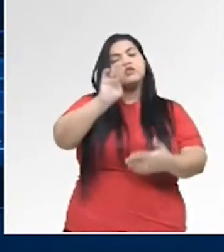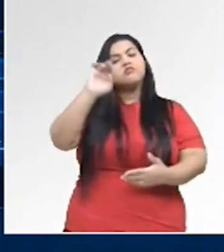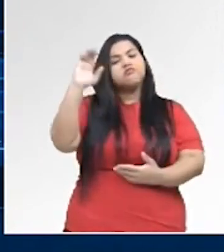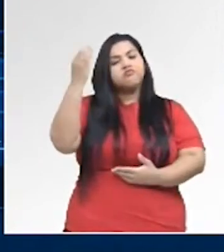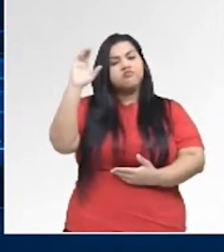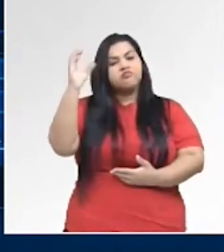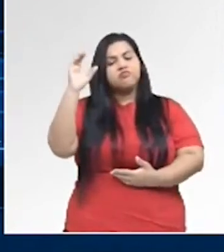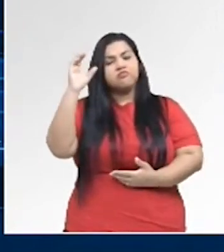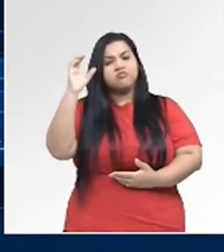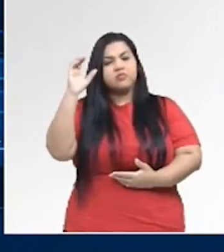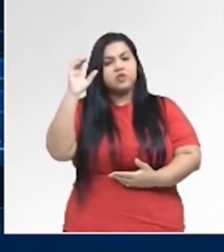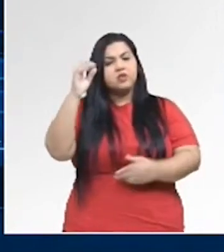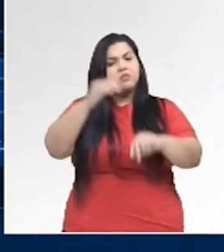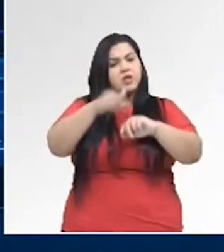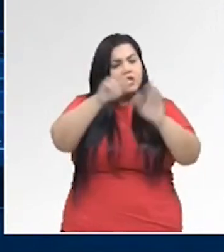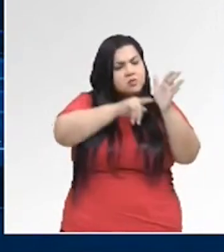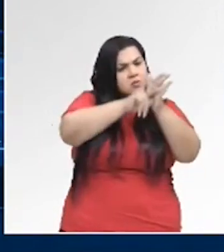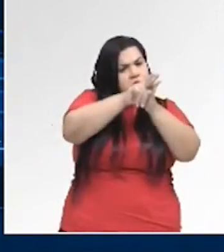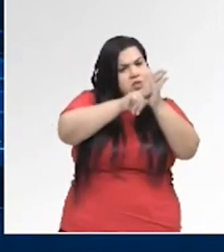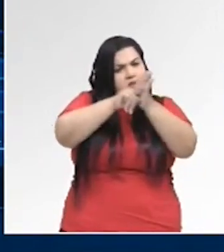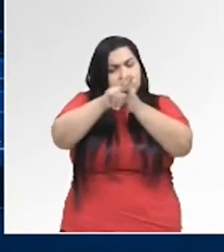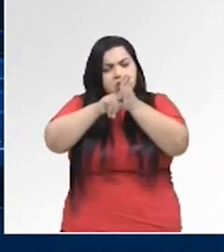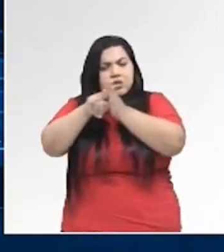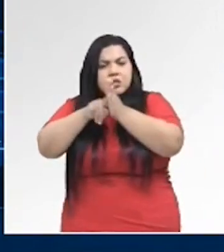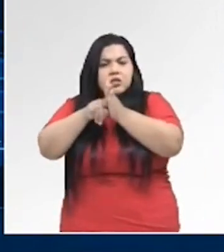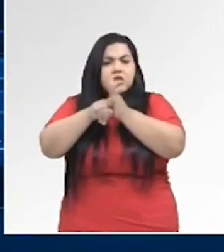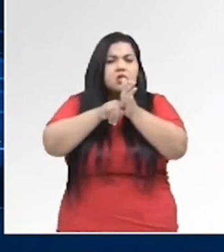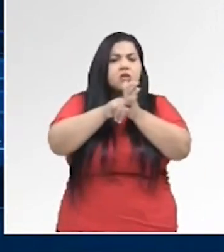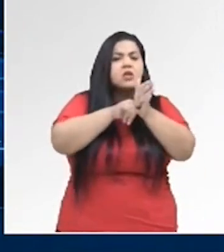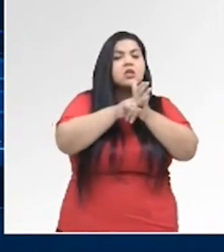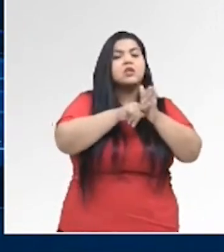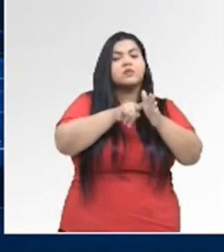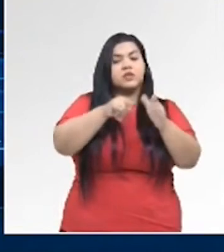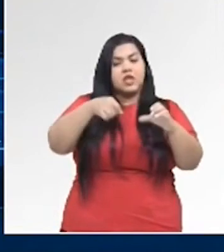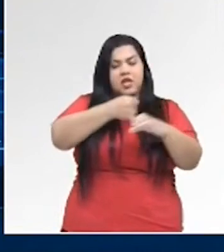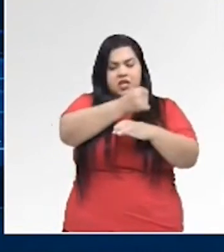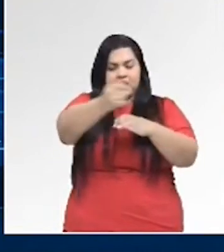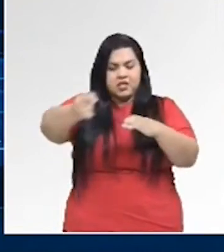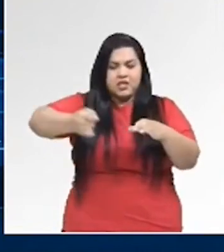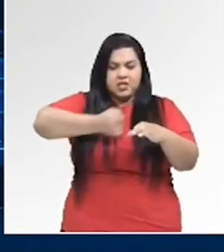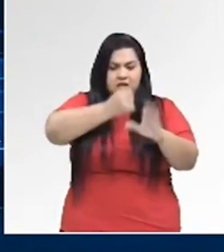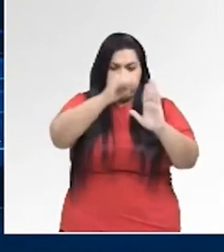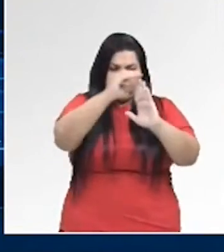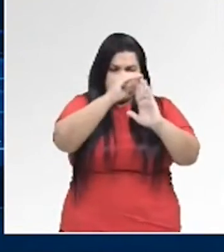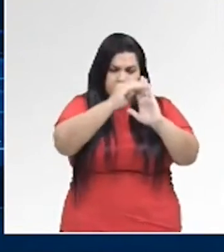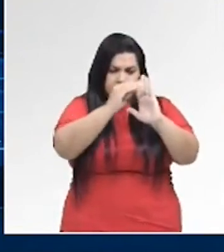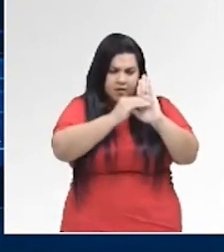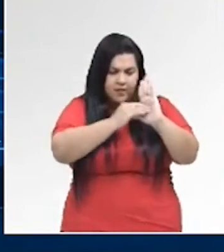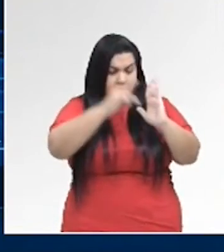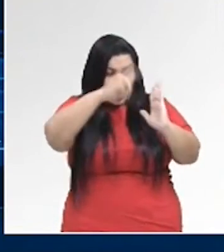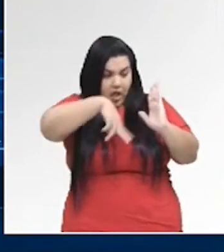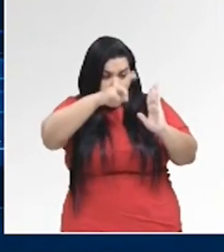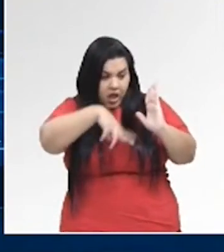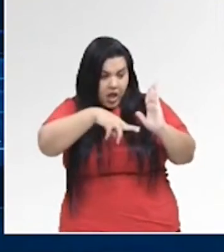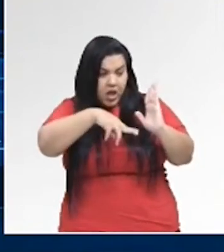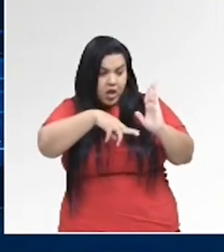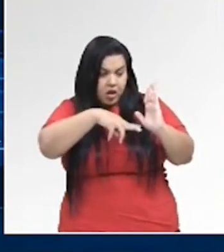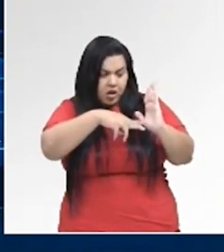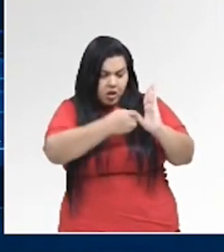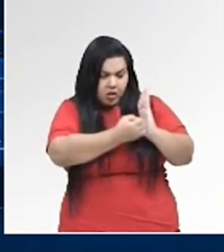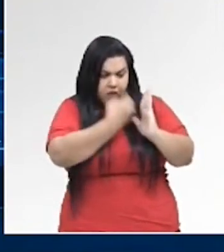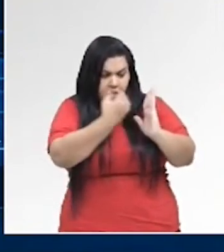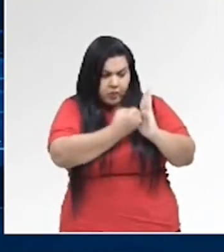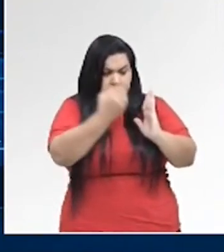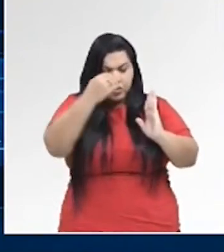aqueles mais de pesquisas científicas, as receitas culinárias, você lê, você compreende os